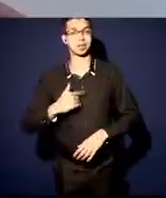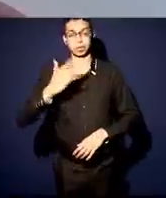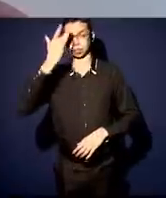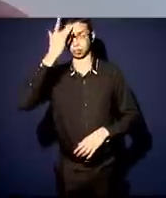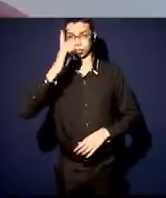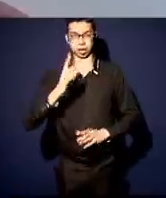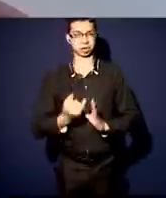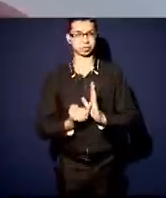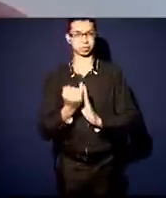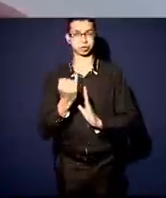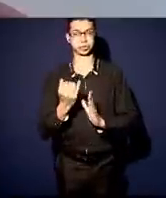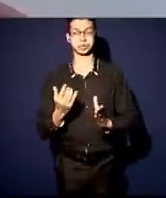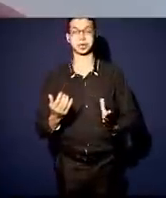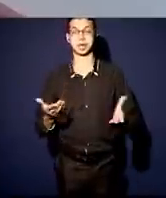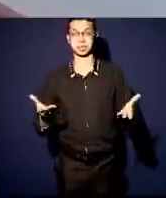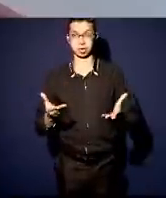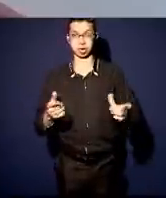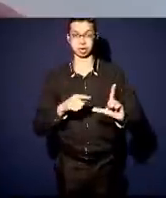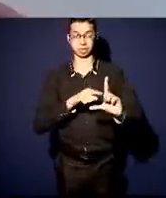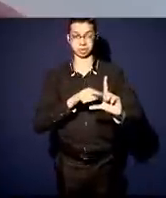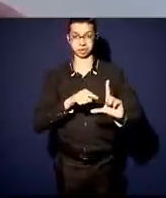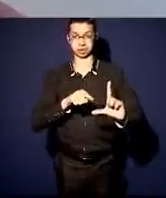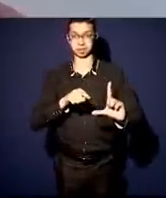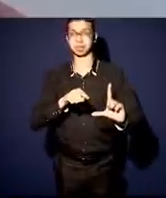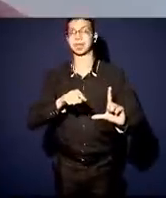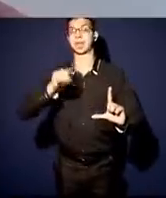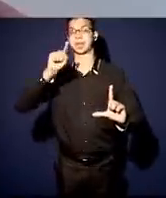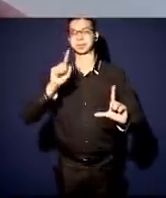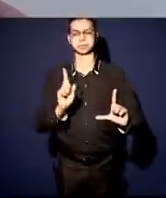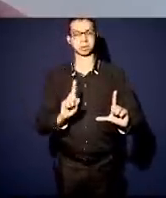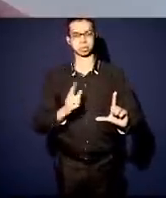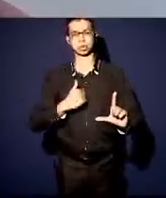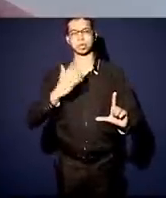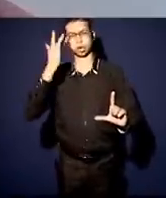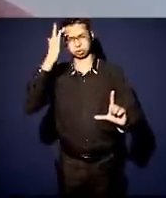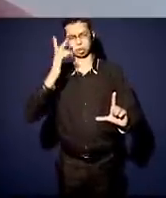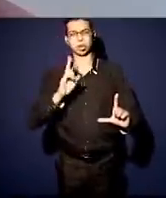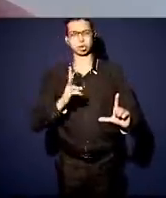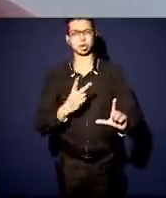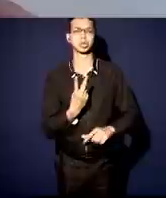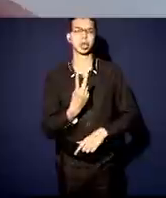alta do que está na curva. Eu acho que vai ficar aí, em torno de 2,5, 3.